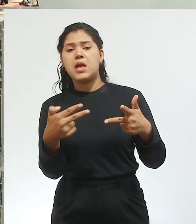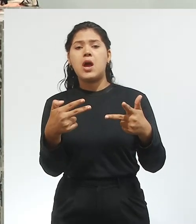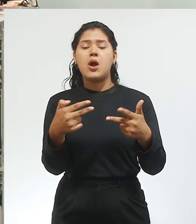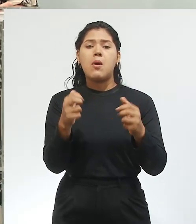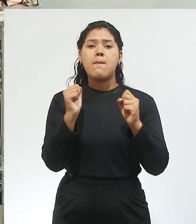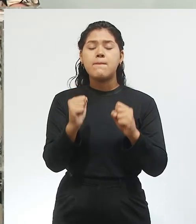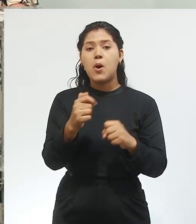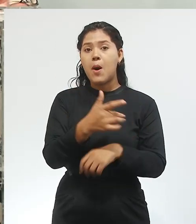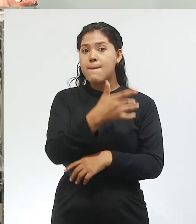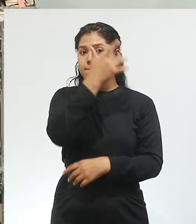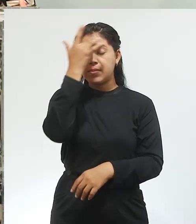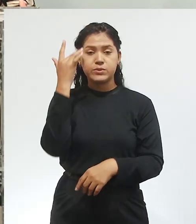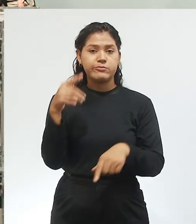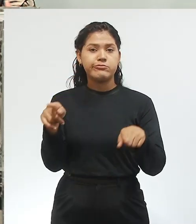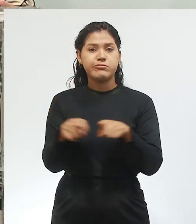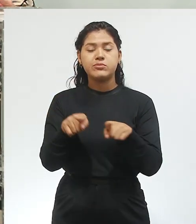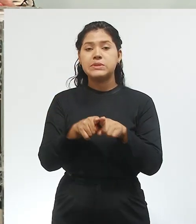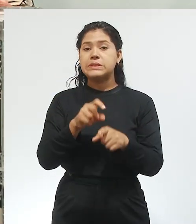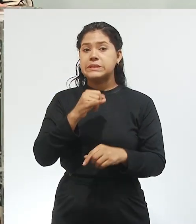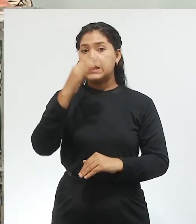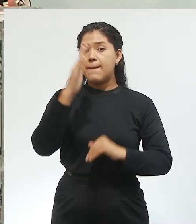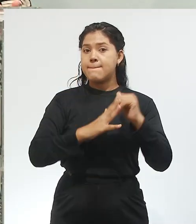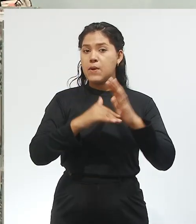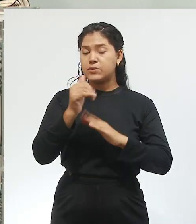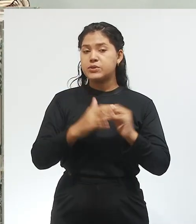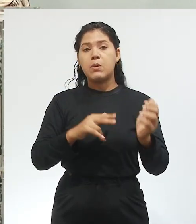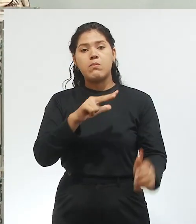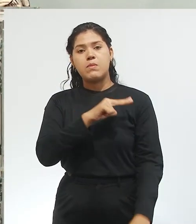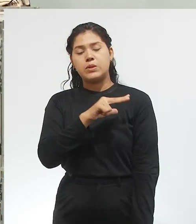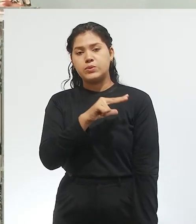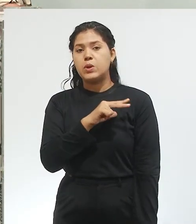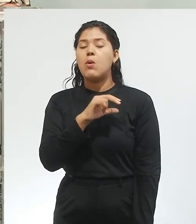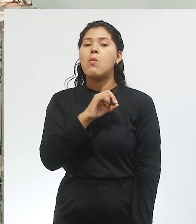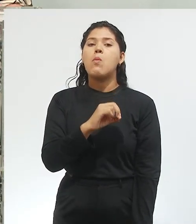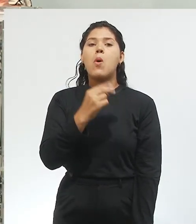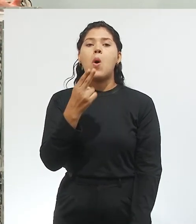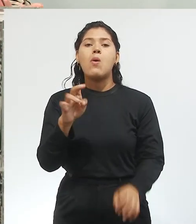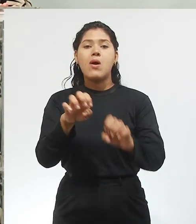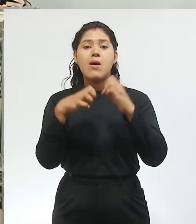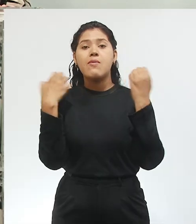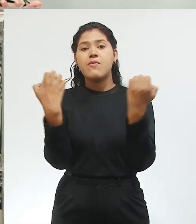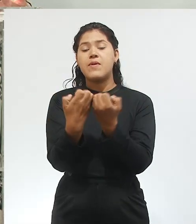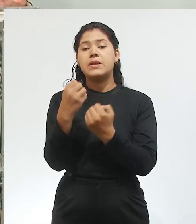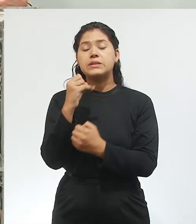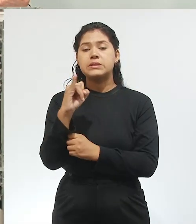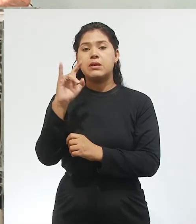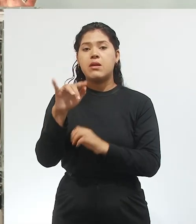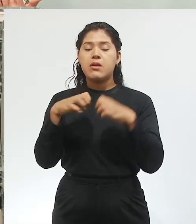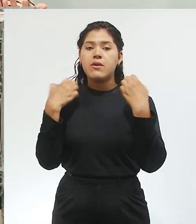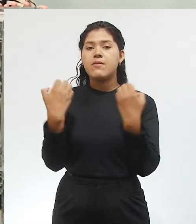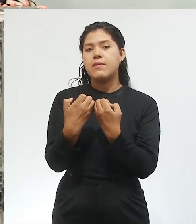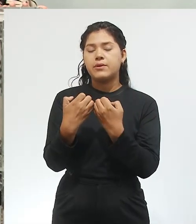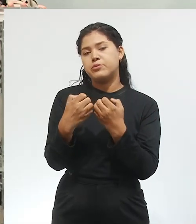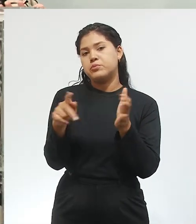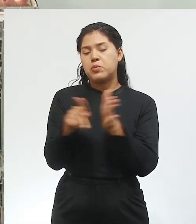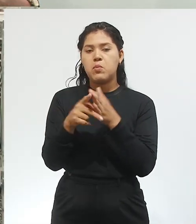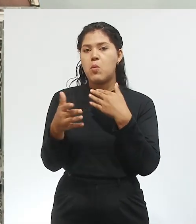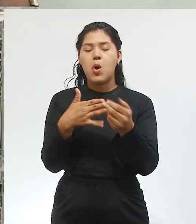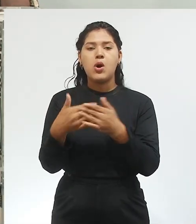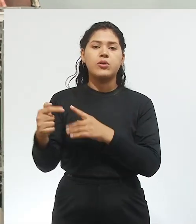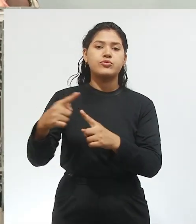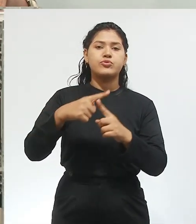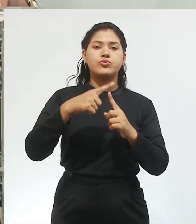serviço, pode ser uma pessoa, se a gente for fazer um marketing pessoal, pode ser um evento, se a gente for fazer o marketing de um